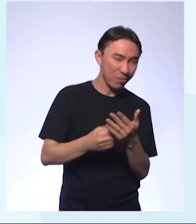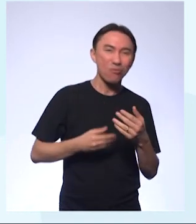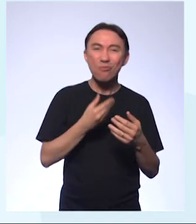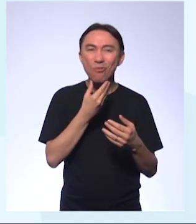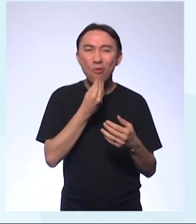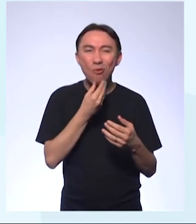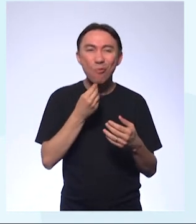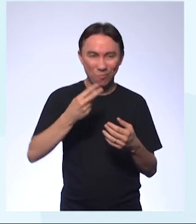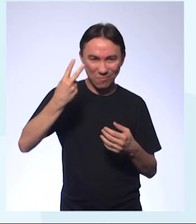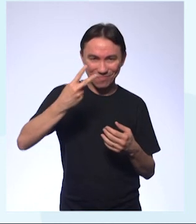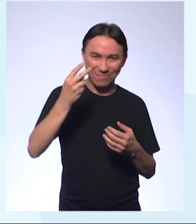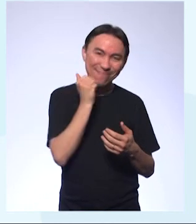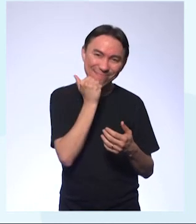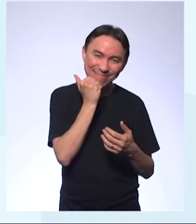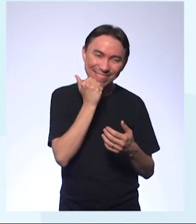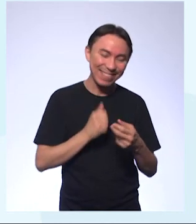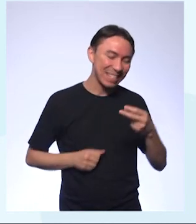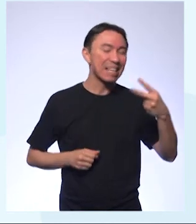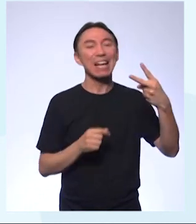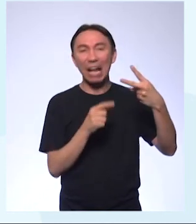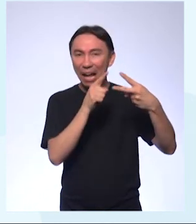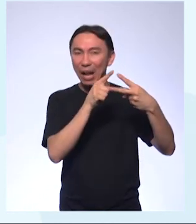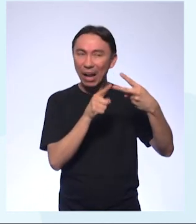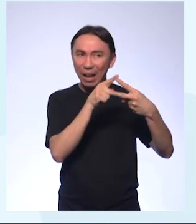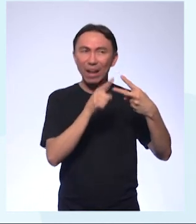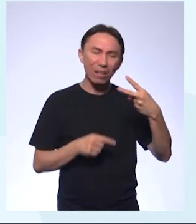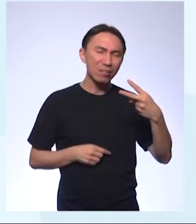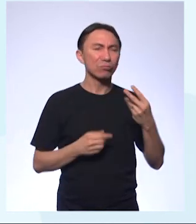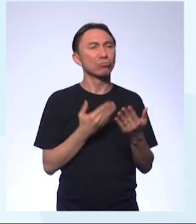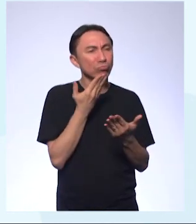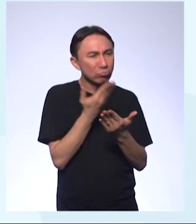realmente. Pode passar para mim, por favor?